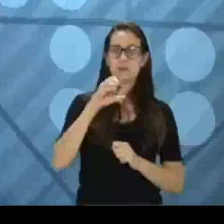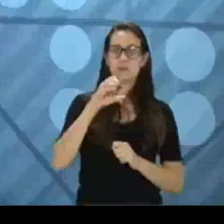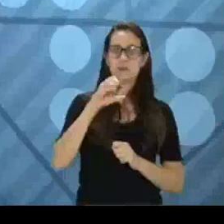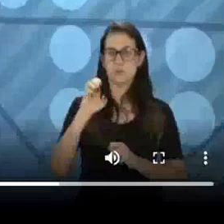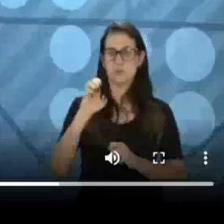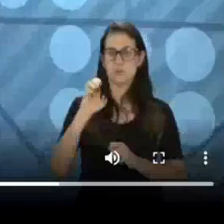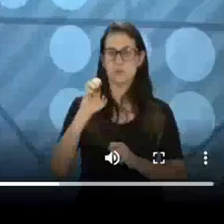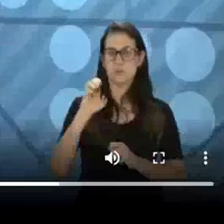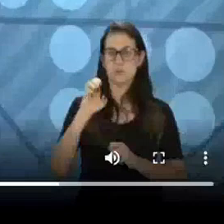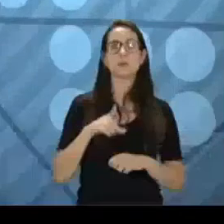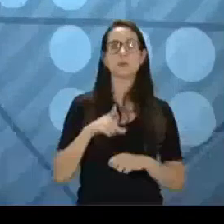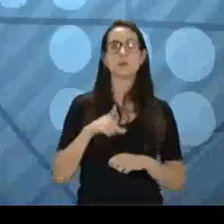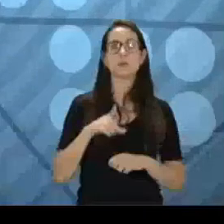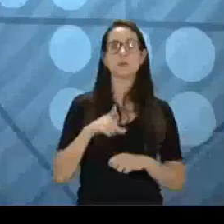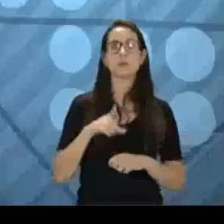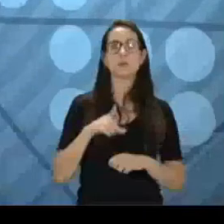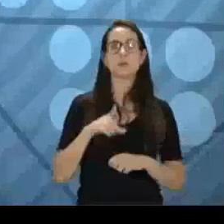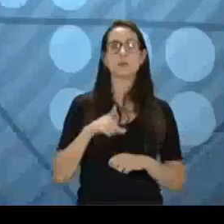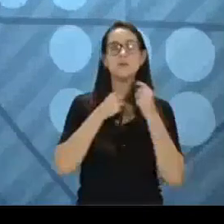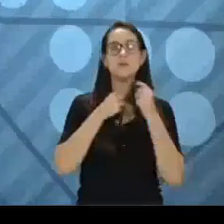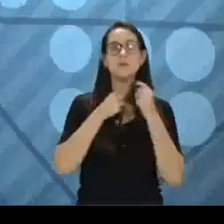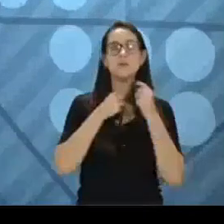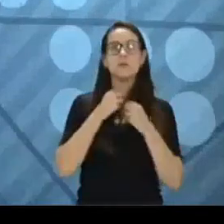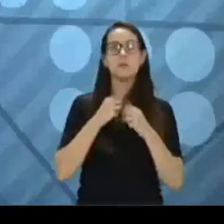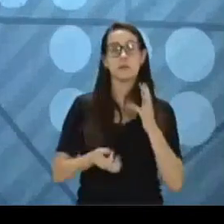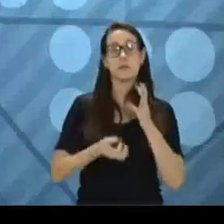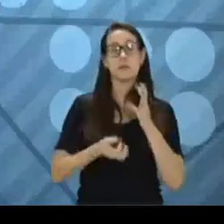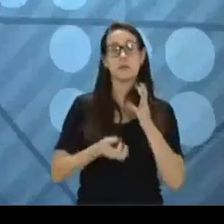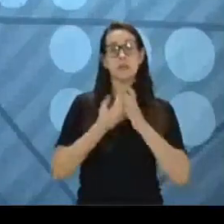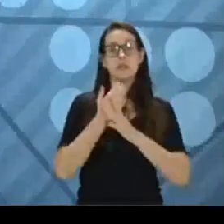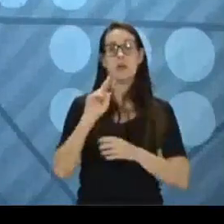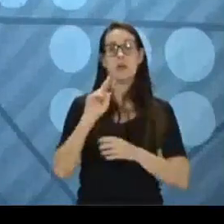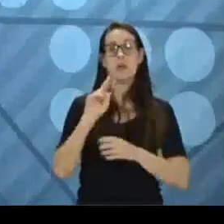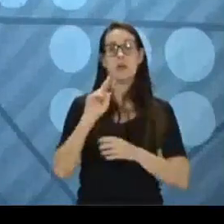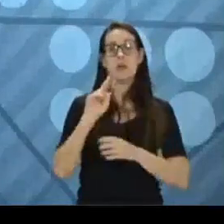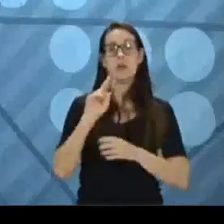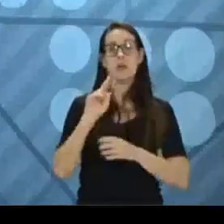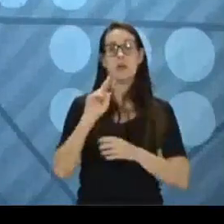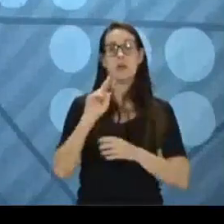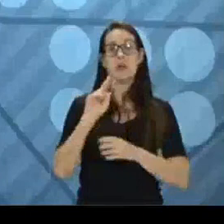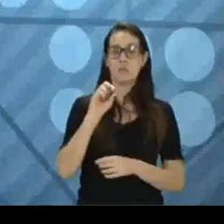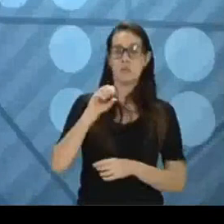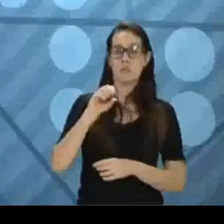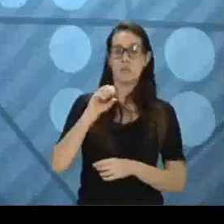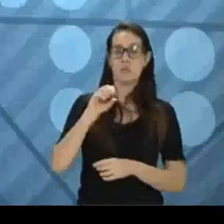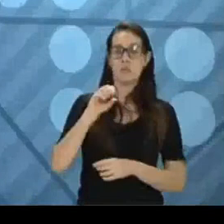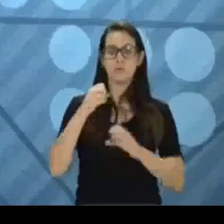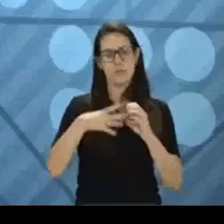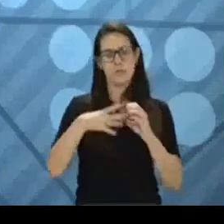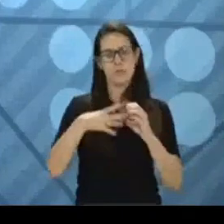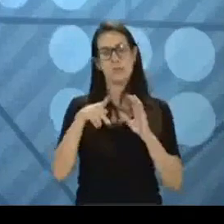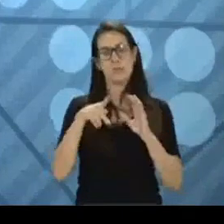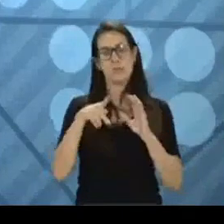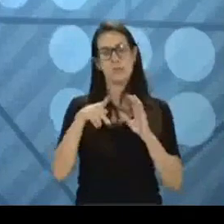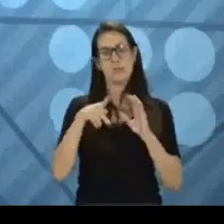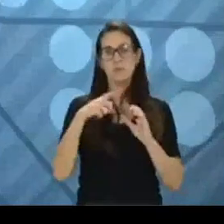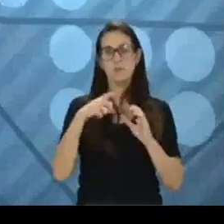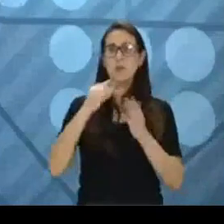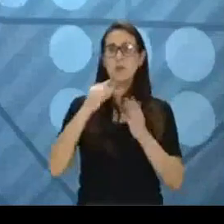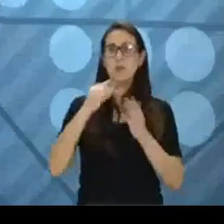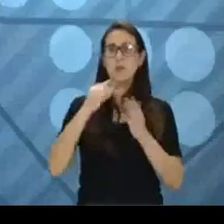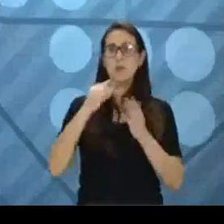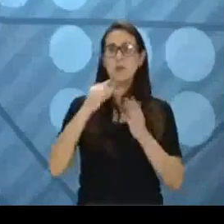glândulas exócrinas, e eu tenho as glândulas endócrinas que produzem hormônios, que também têm as suas características e que nós vamos definir nas nossas próximas